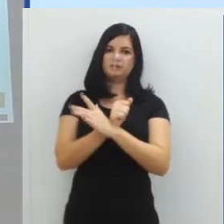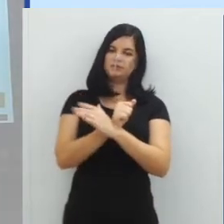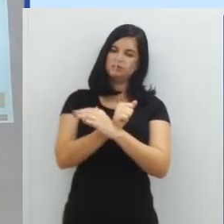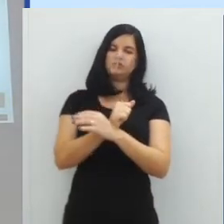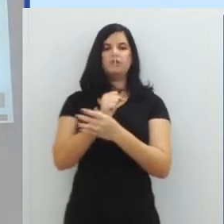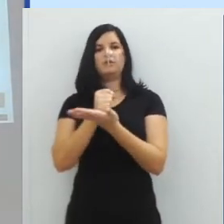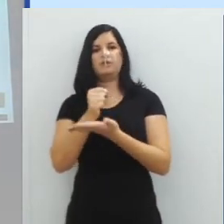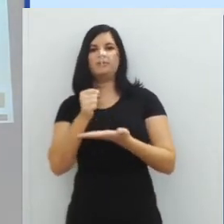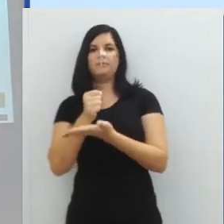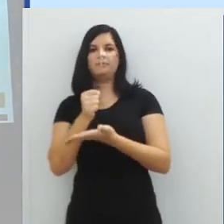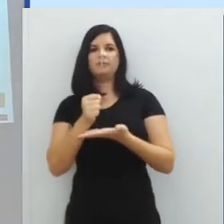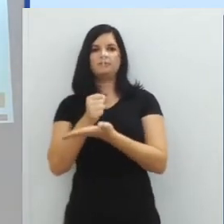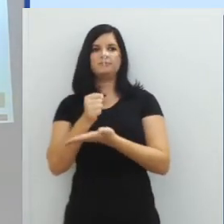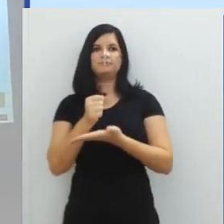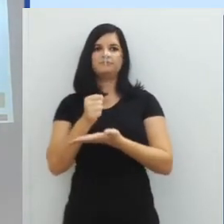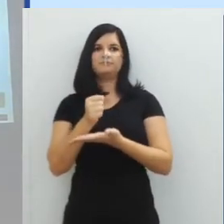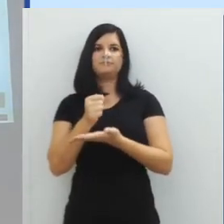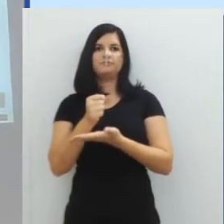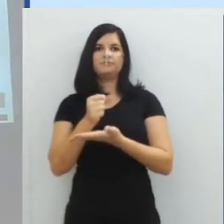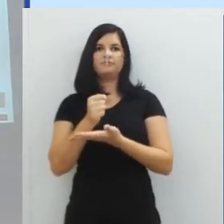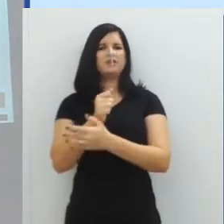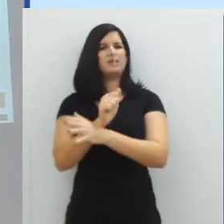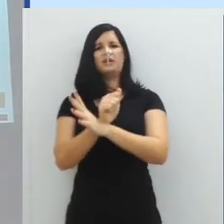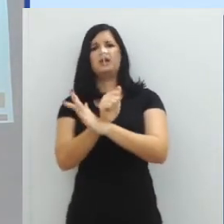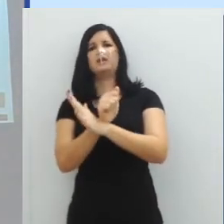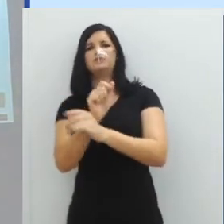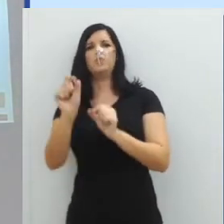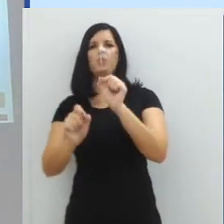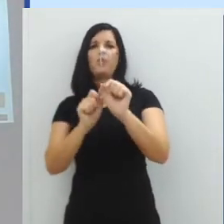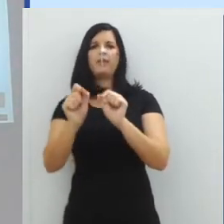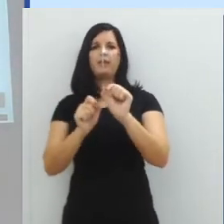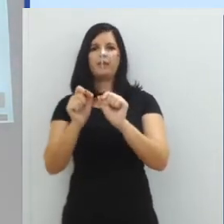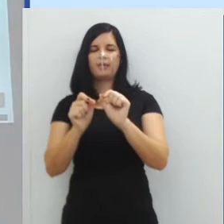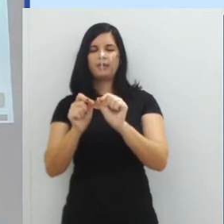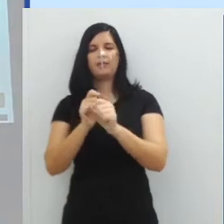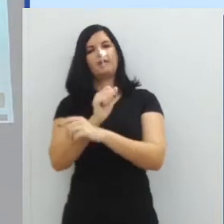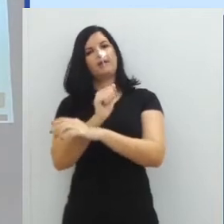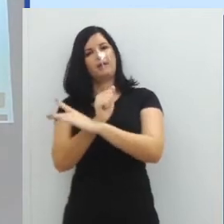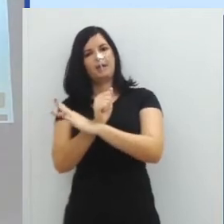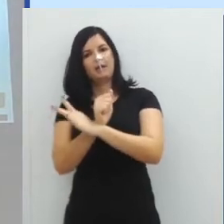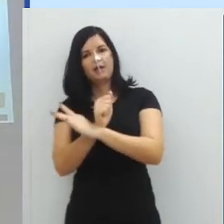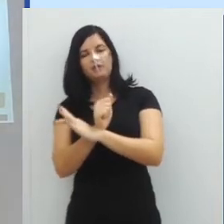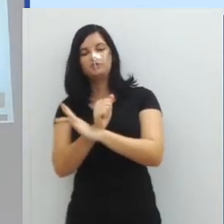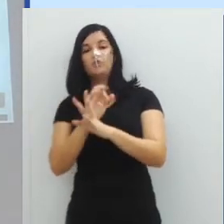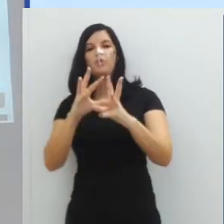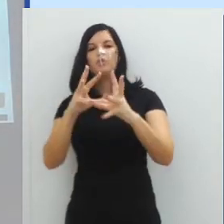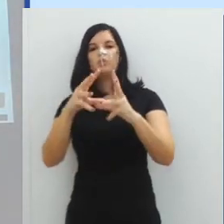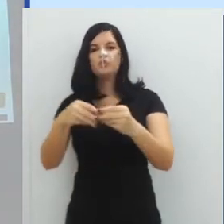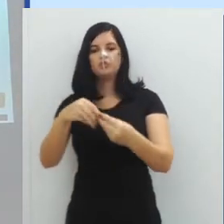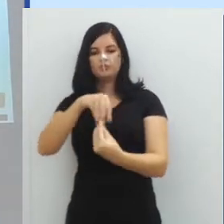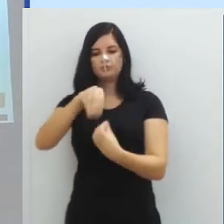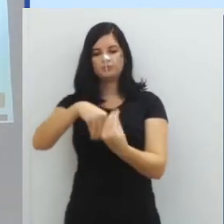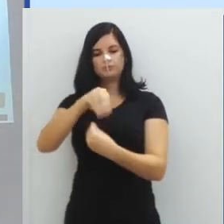bases. Ácidos, o que são ácidos? Ácidos são toda solução